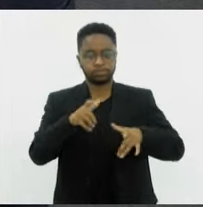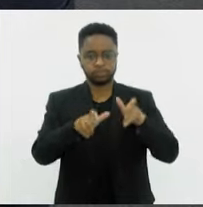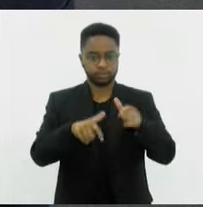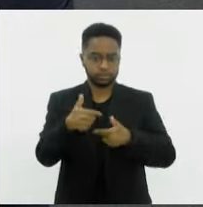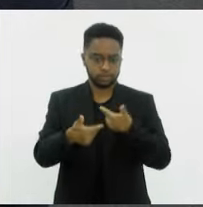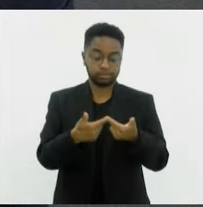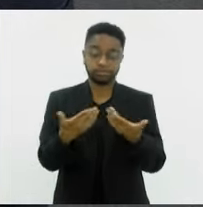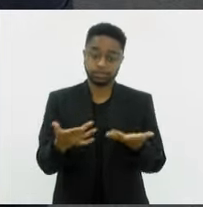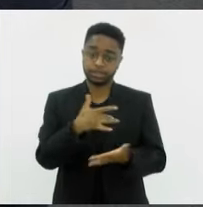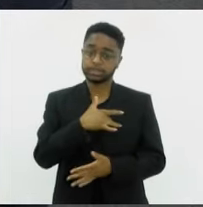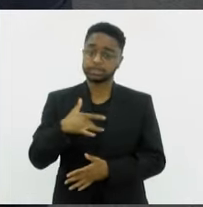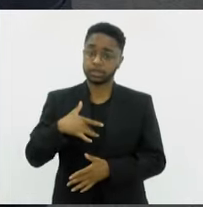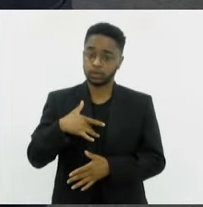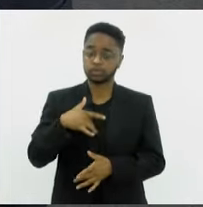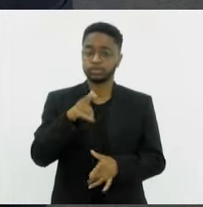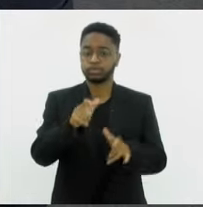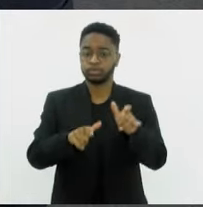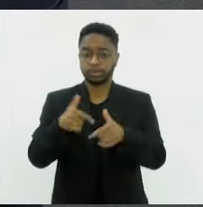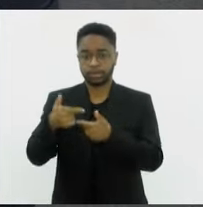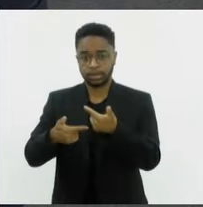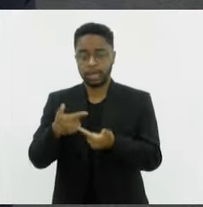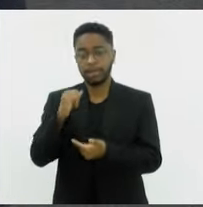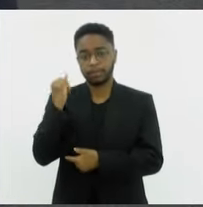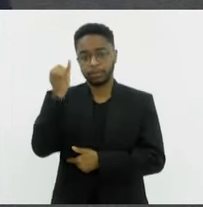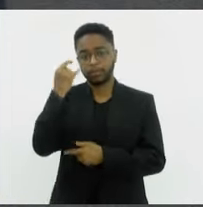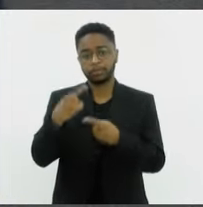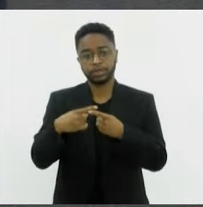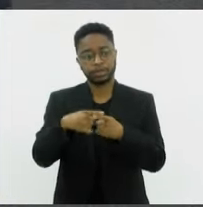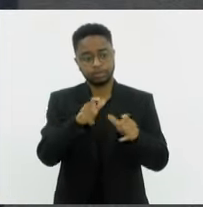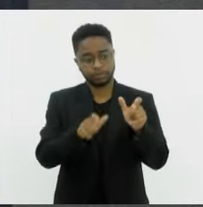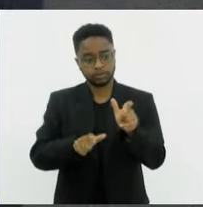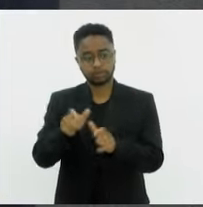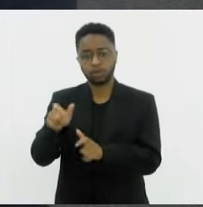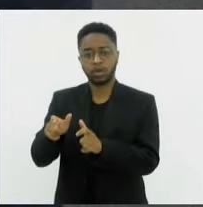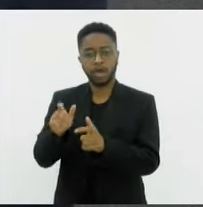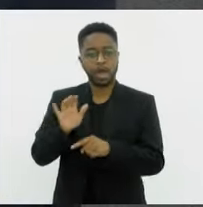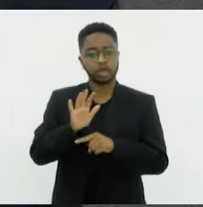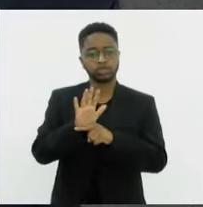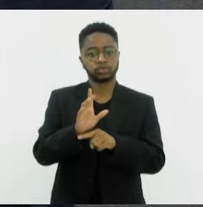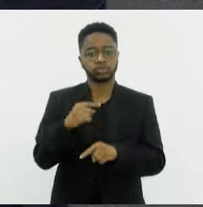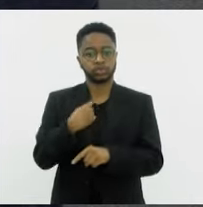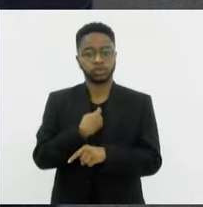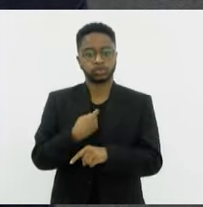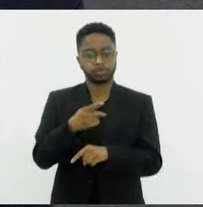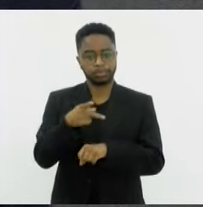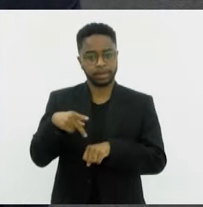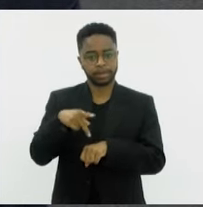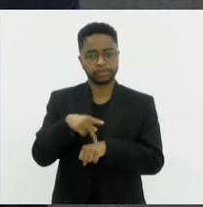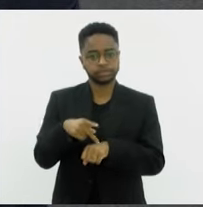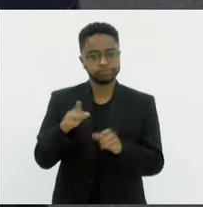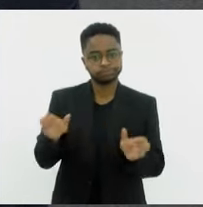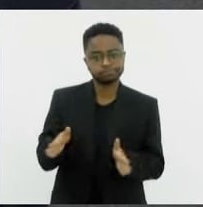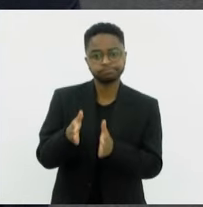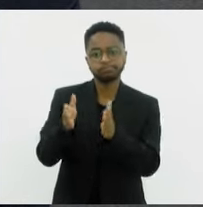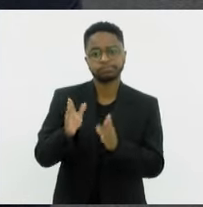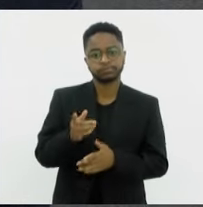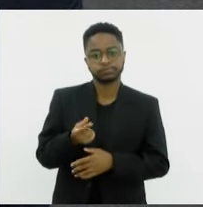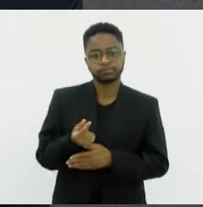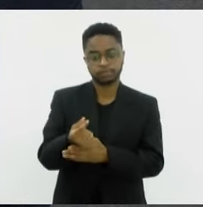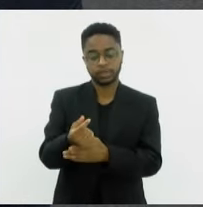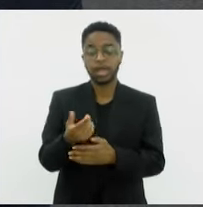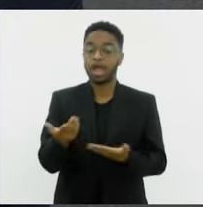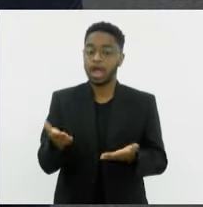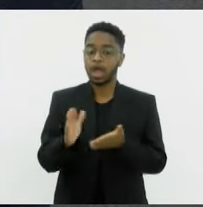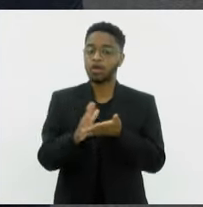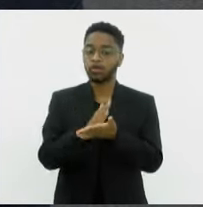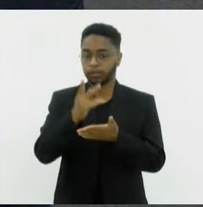tema muito importante, são as pessoas que produzem as riquezas do nosso país, né? Inclusive, às vezes, eu brinco, alguns ecologistas estão só